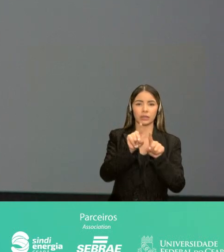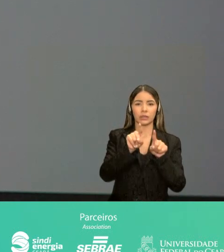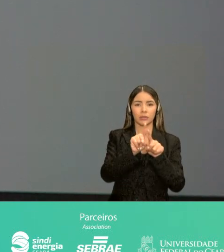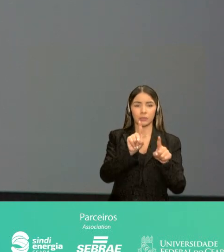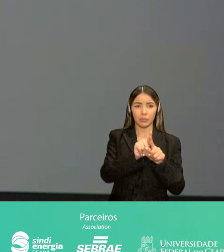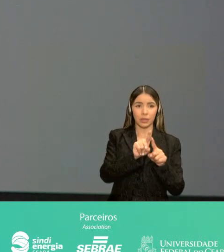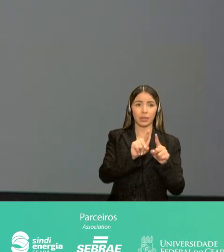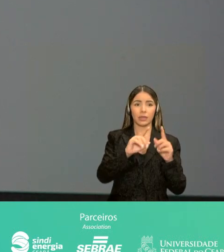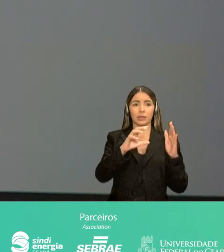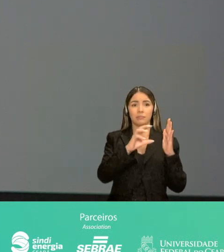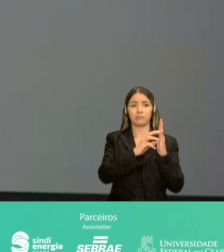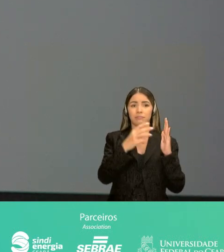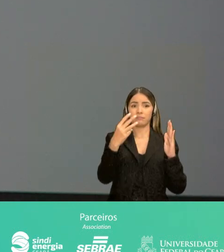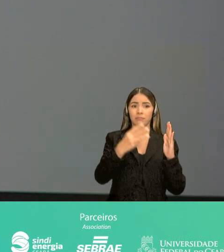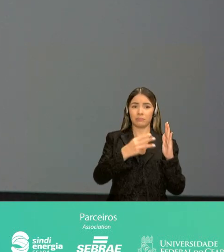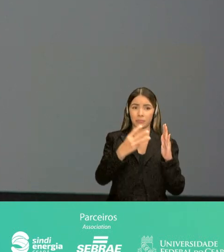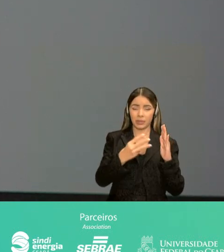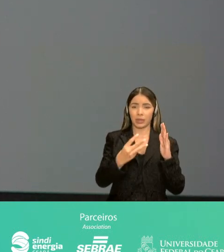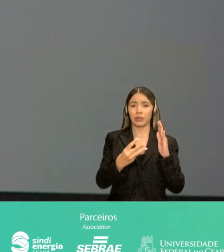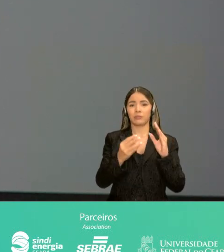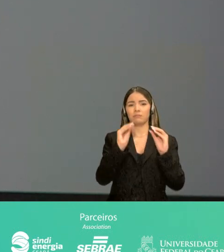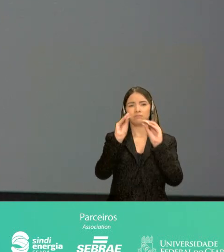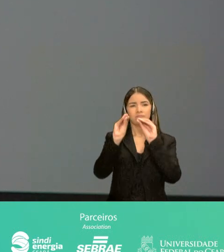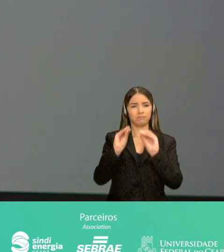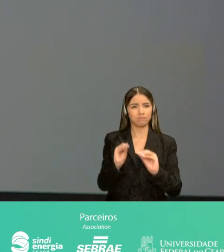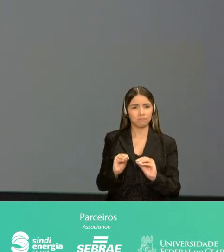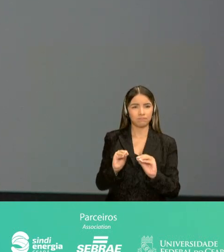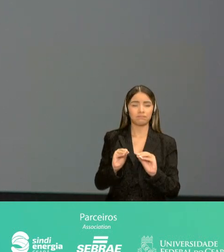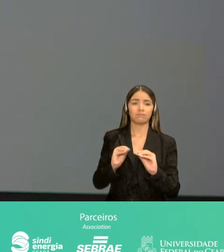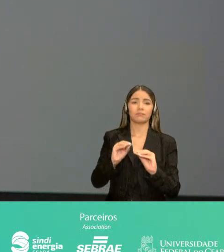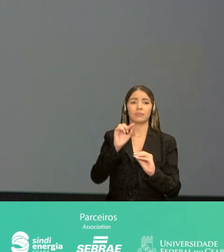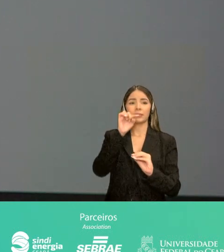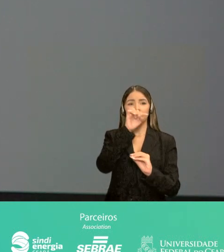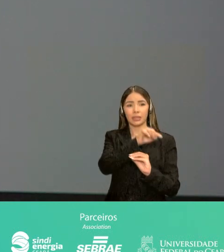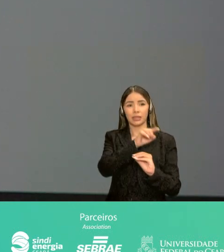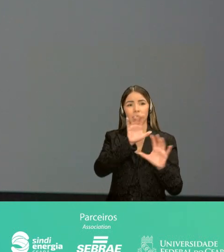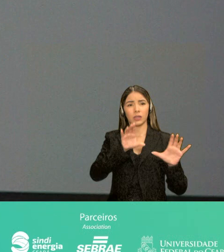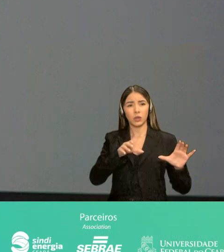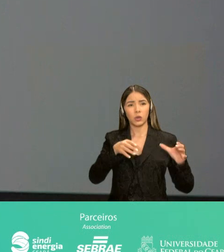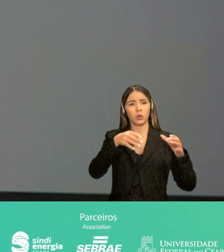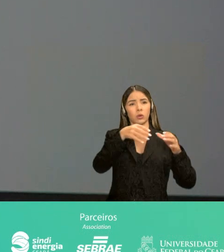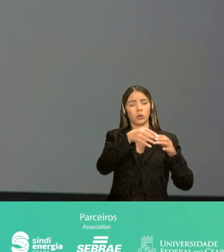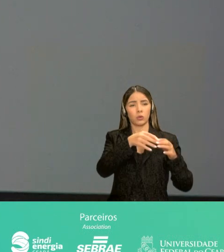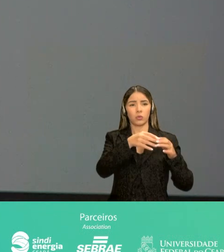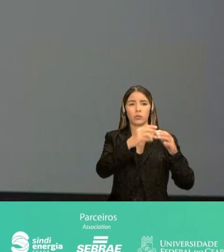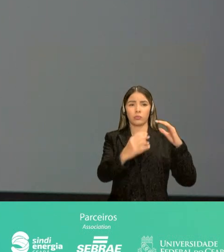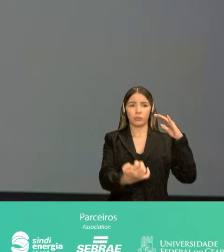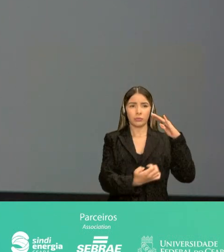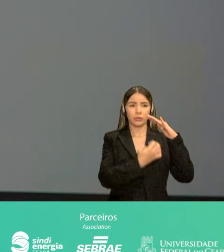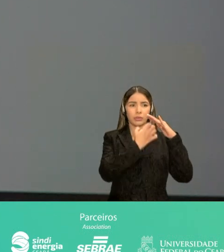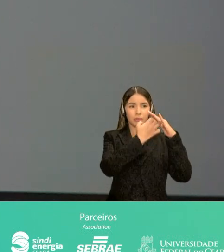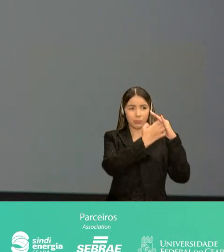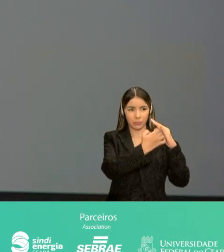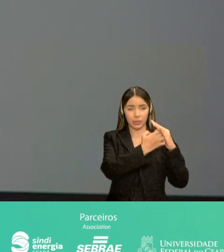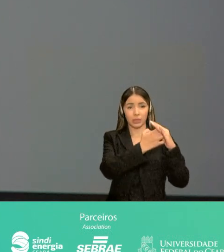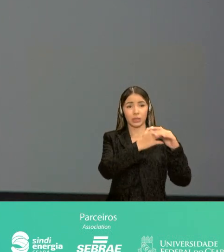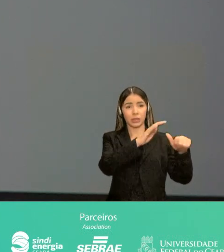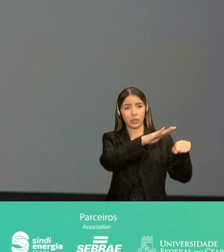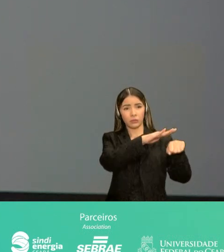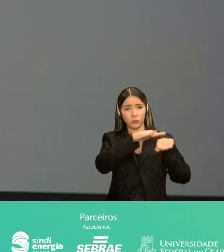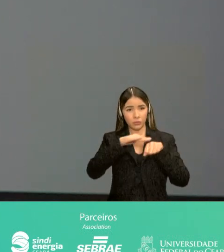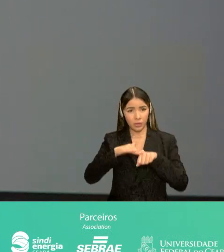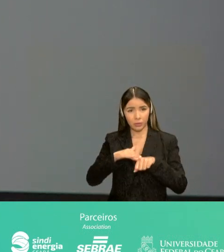serviços and para installation instalação, service providers. So the enfim, supply essa chain, cadeia de suprimentos we need to attract atraídas para o